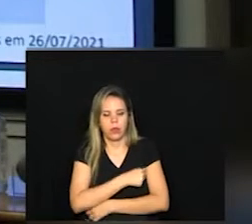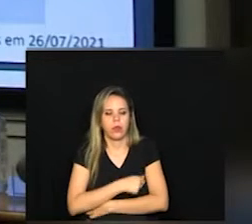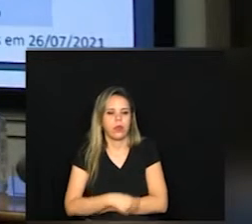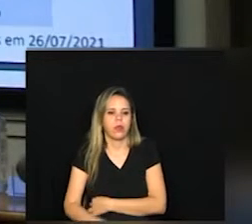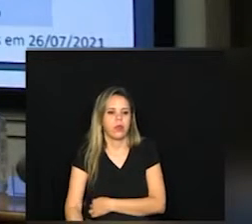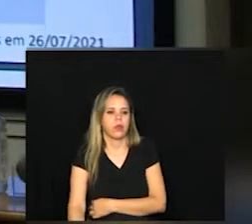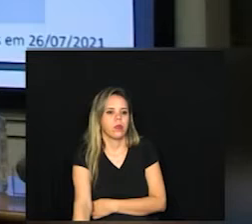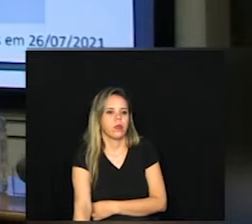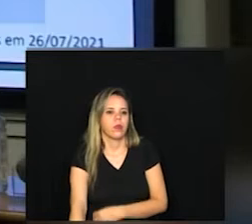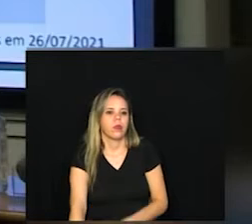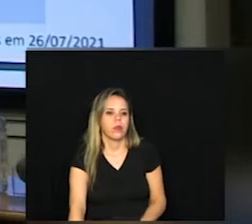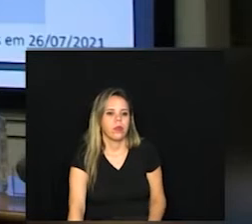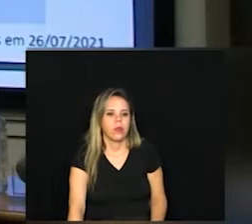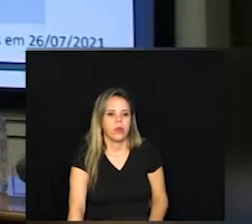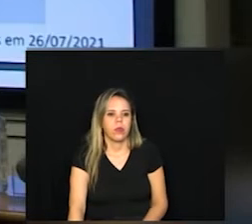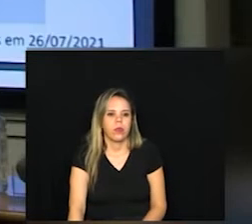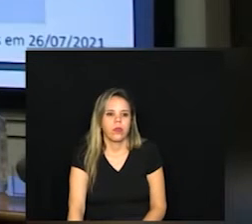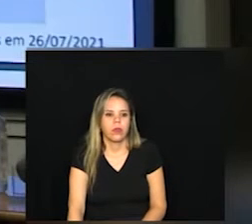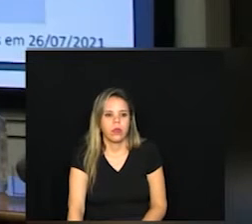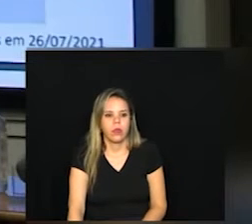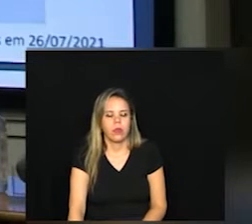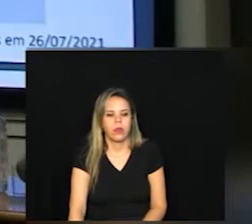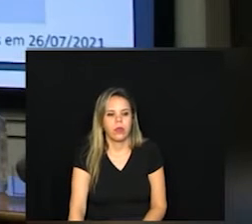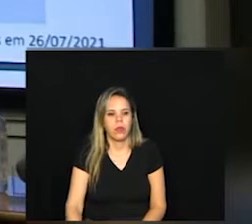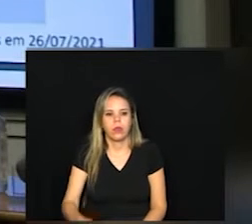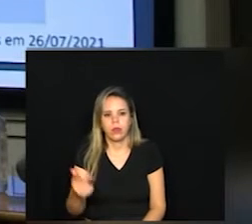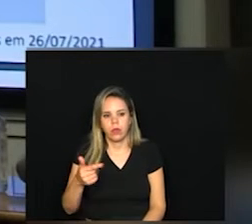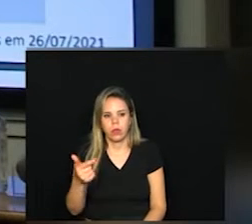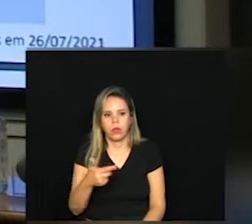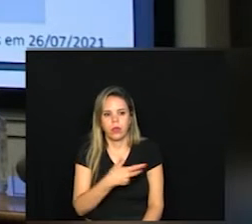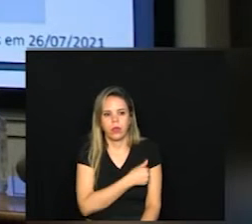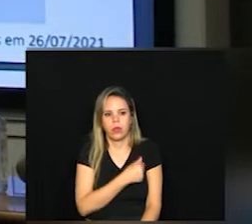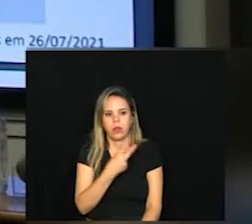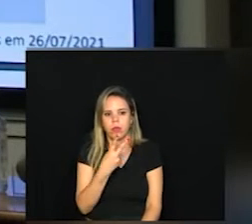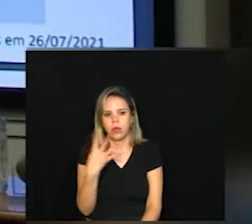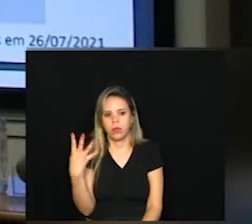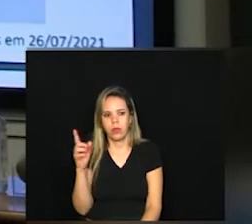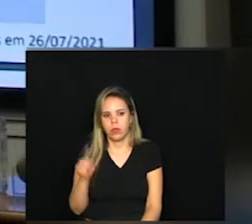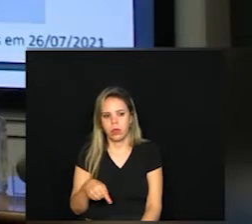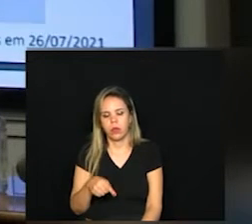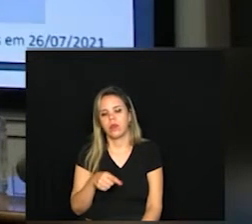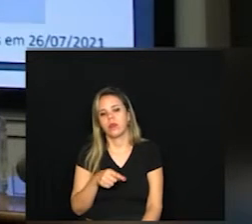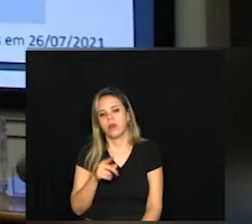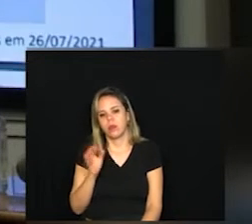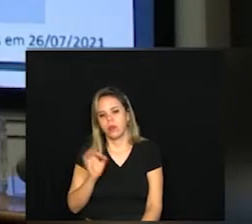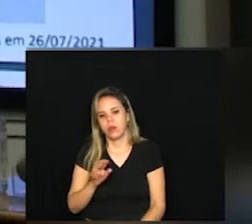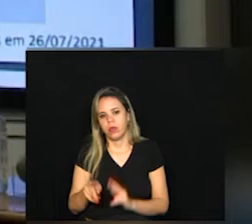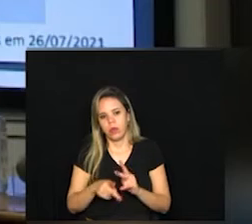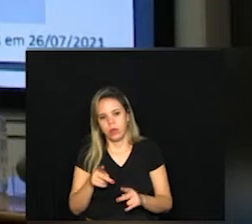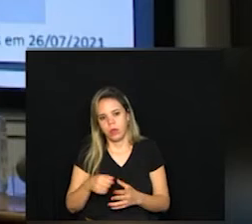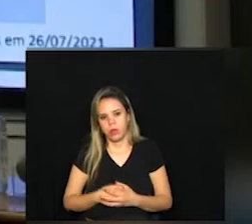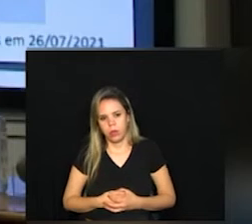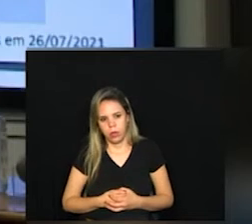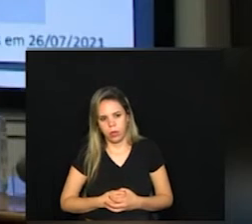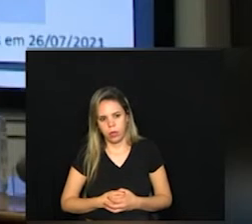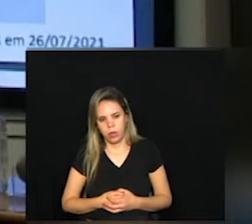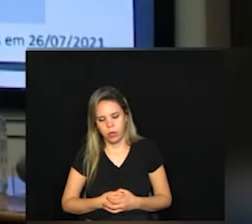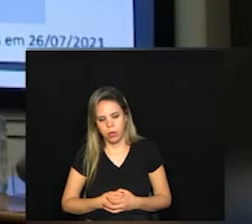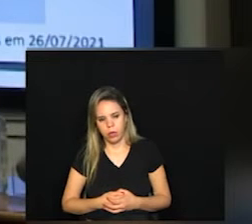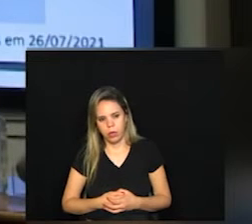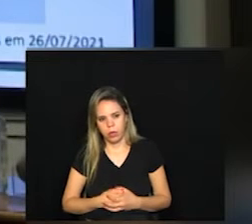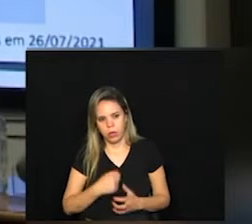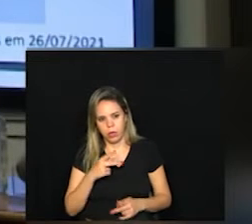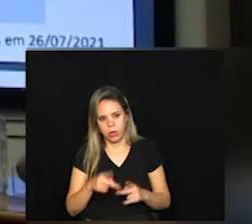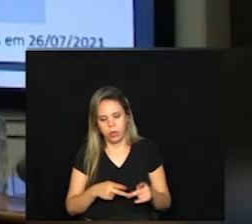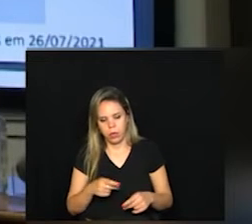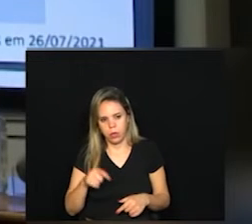vacinada. E aqui na segunda dose, 24,5% da população, sendo que o público